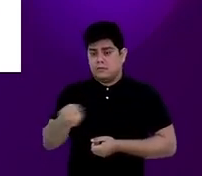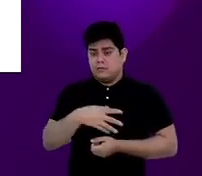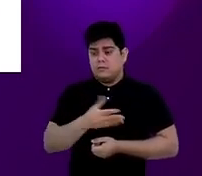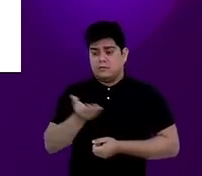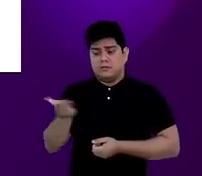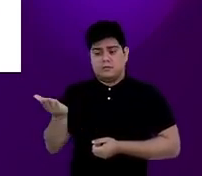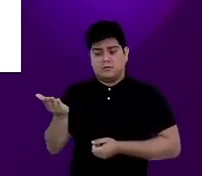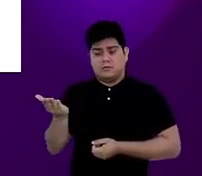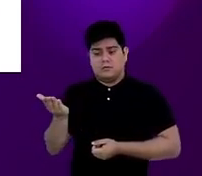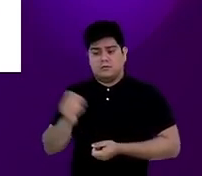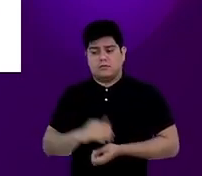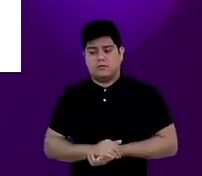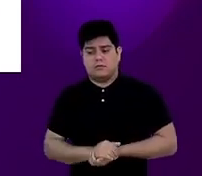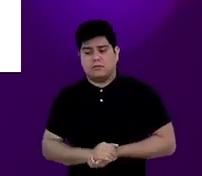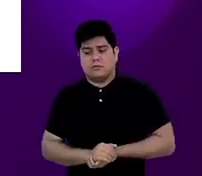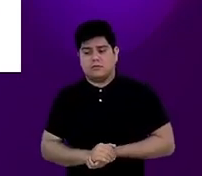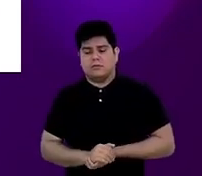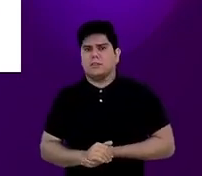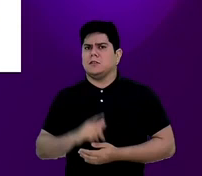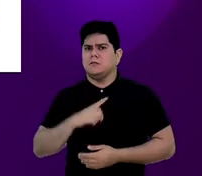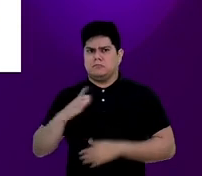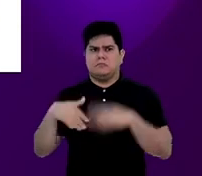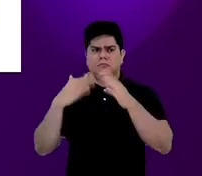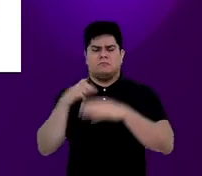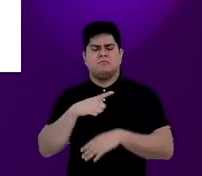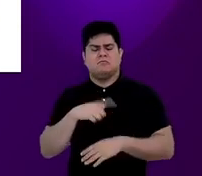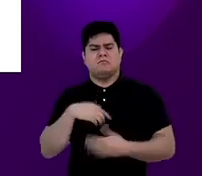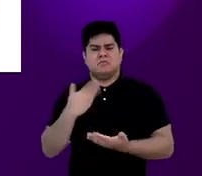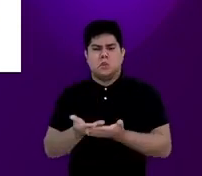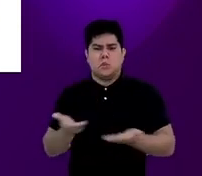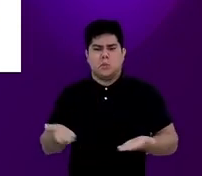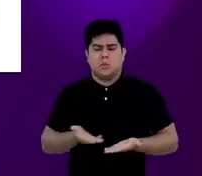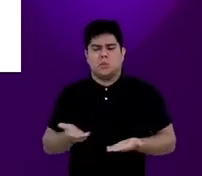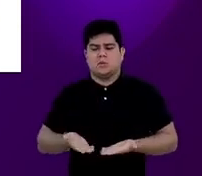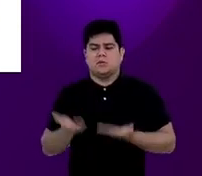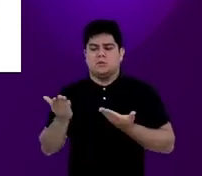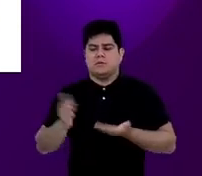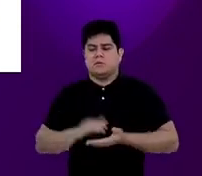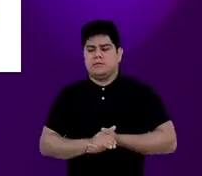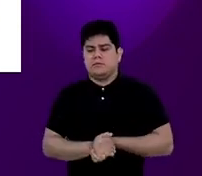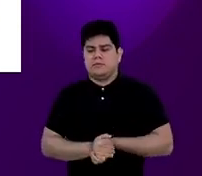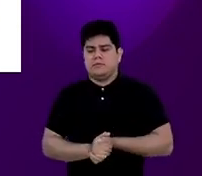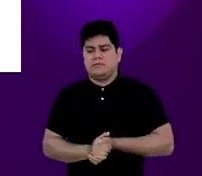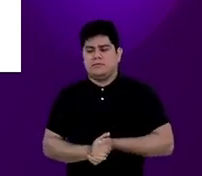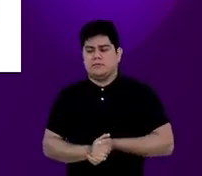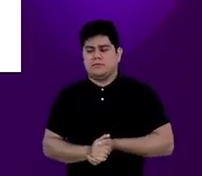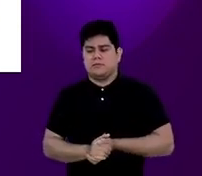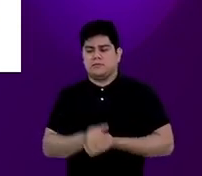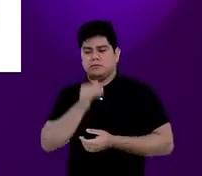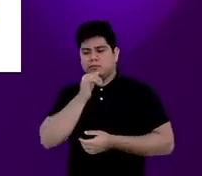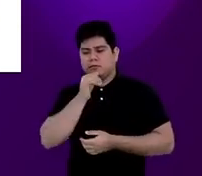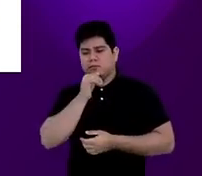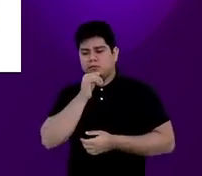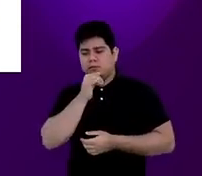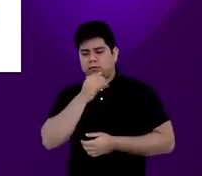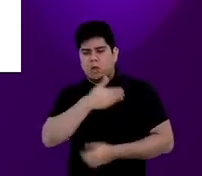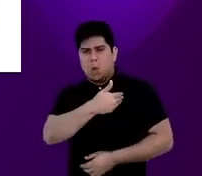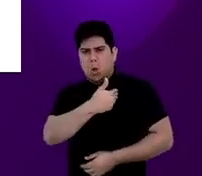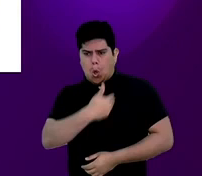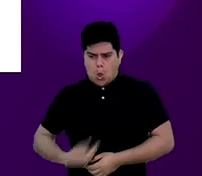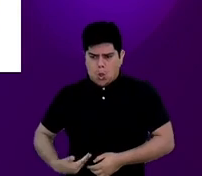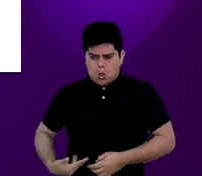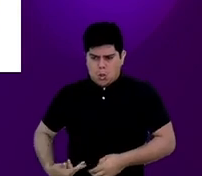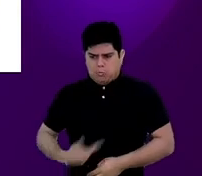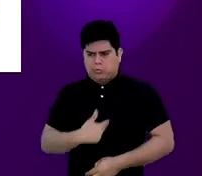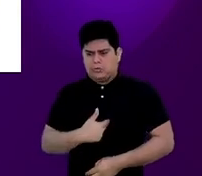foi um outro avanço que a gente está tendo atualmente. Isso ainda é incipiente, você troca grandes incisões por